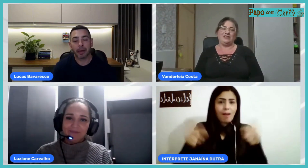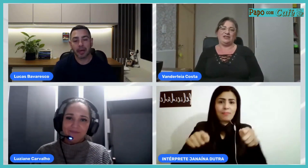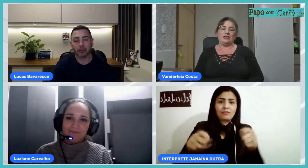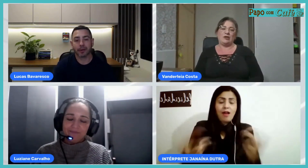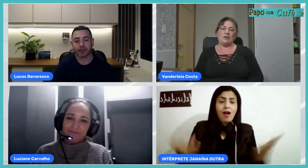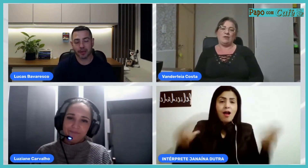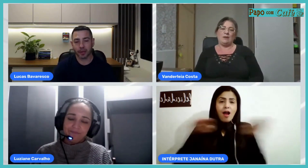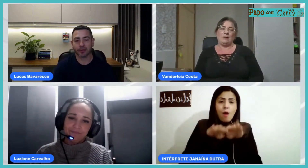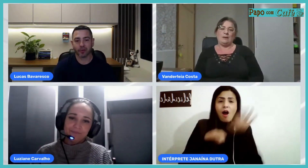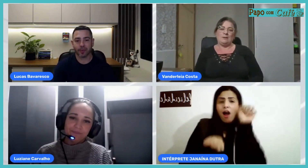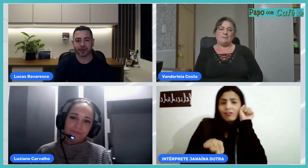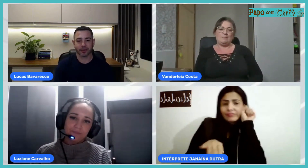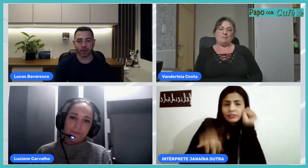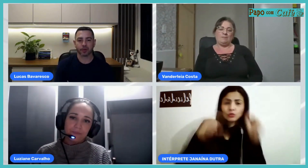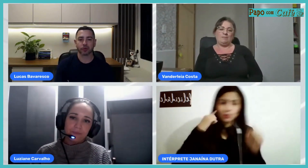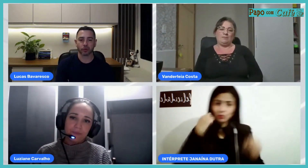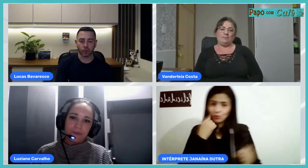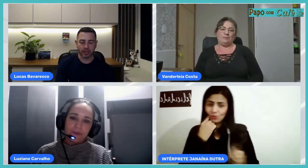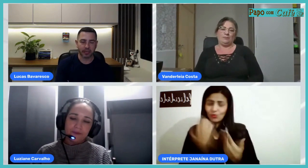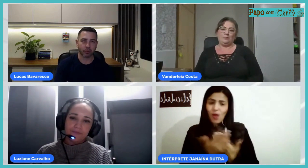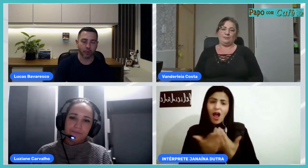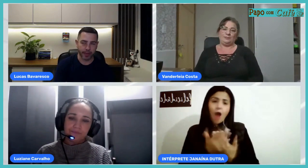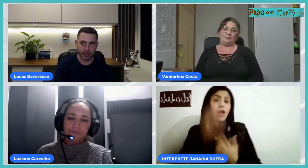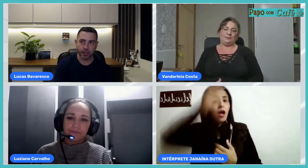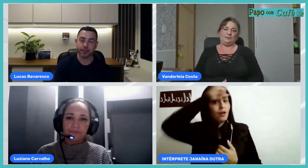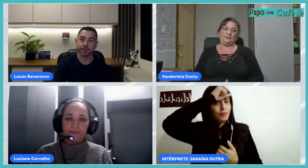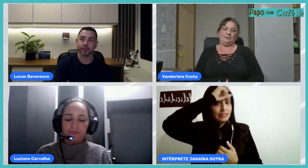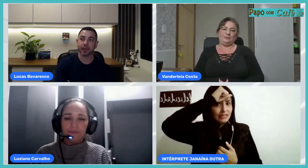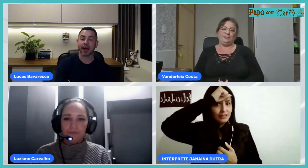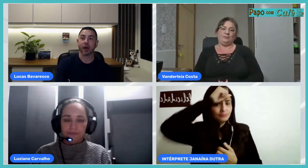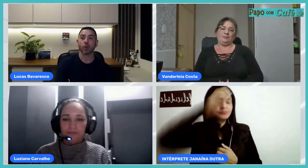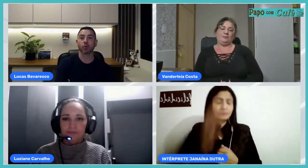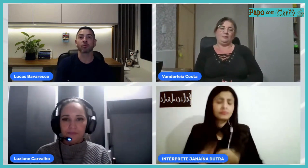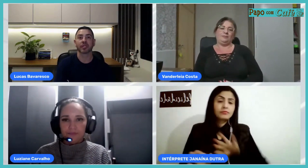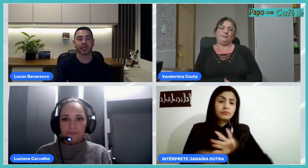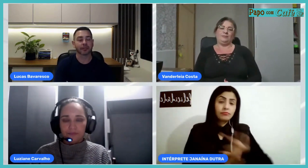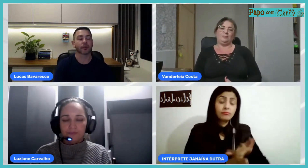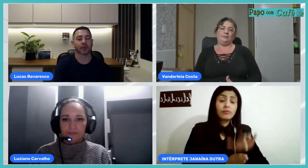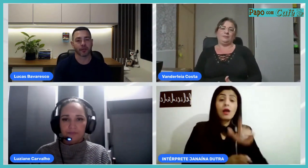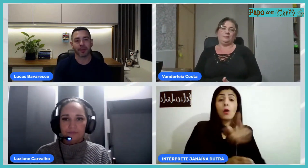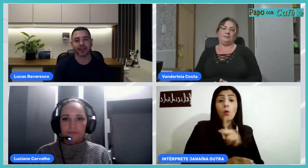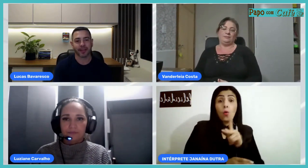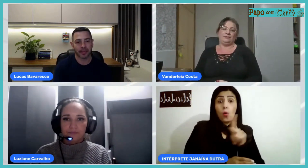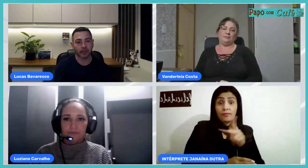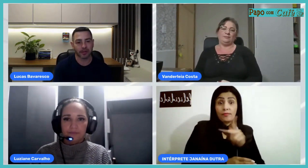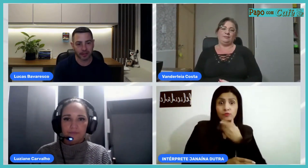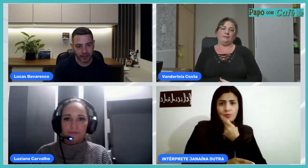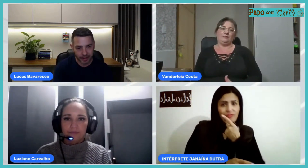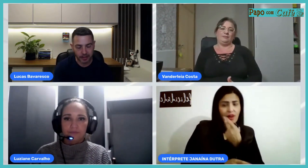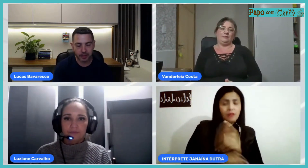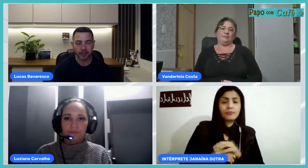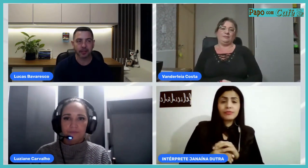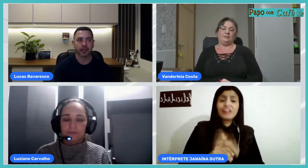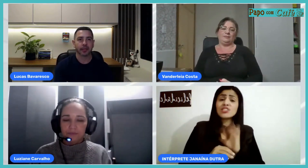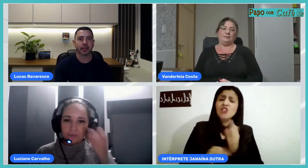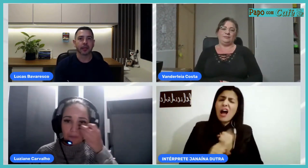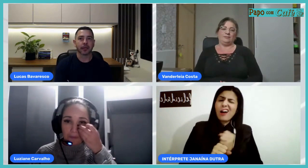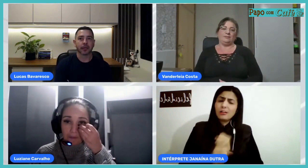tem trabalhado bastante na formação de instrutores atualmente, há alguns anos eu já vim batendo nessa